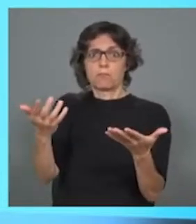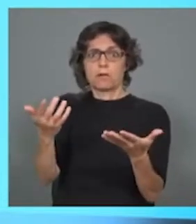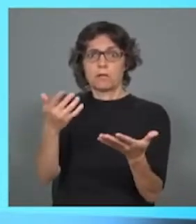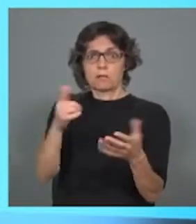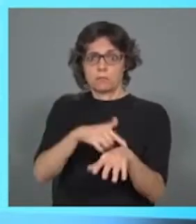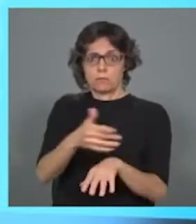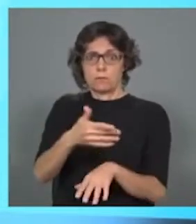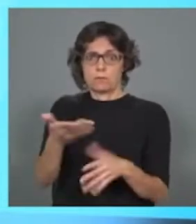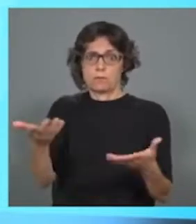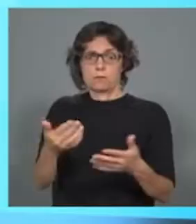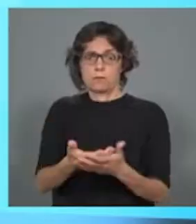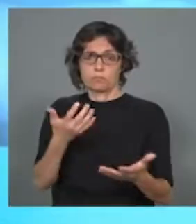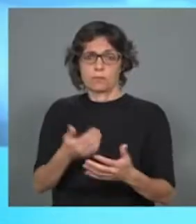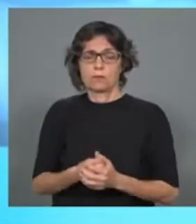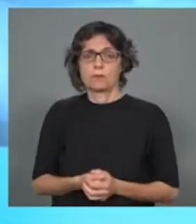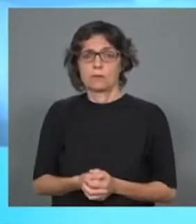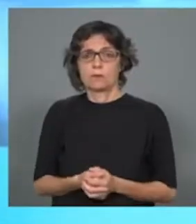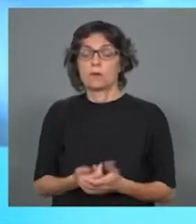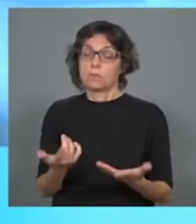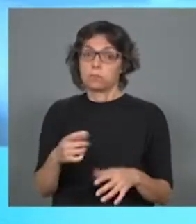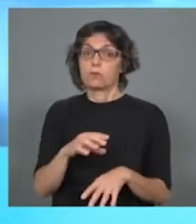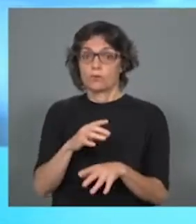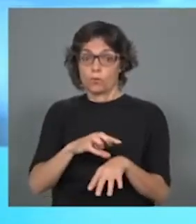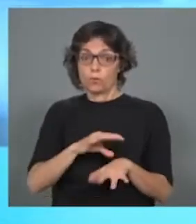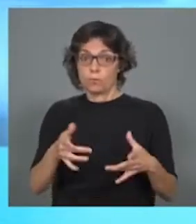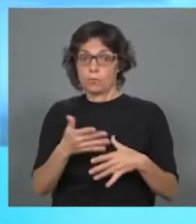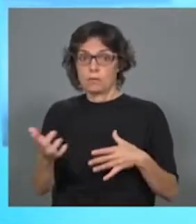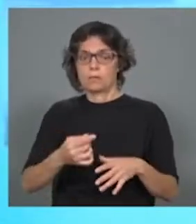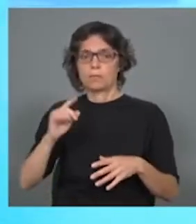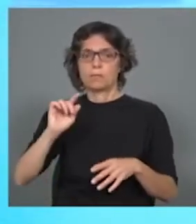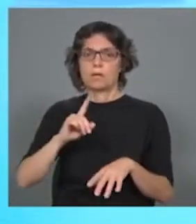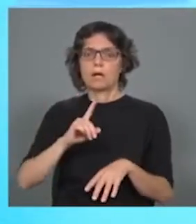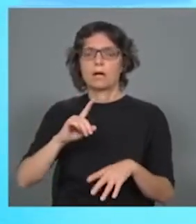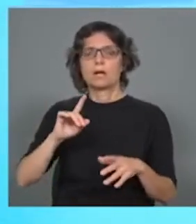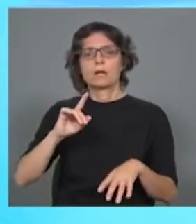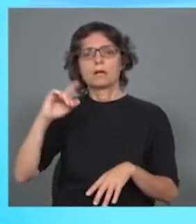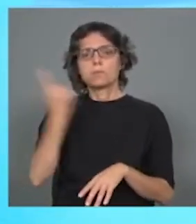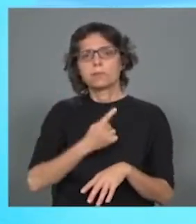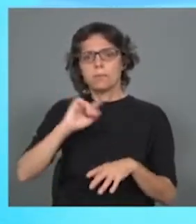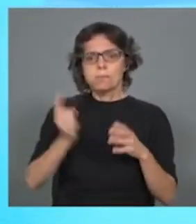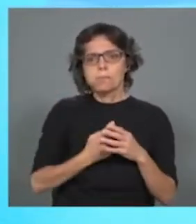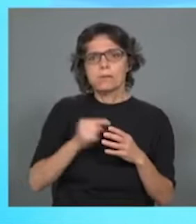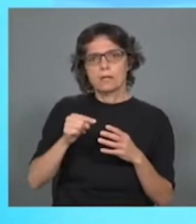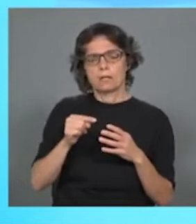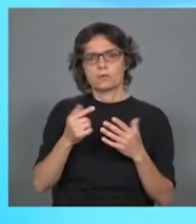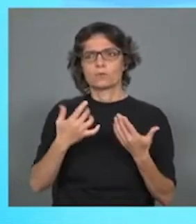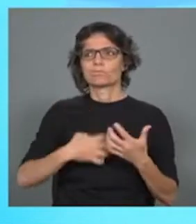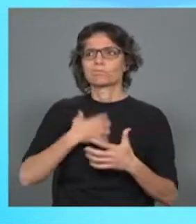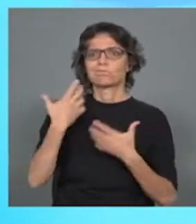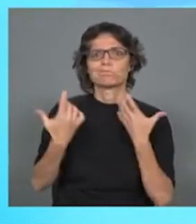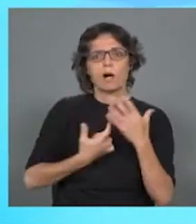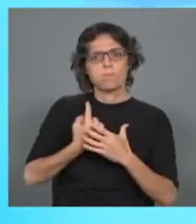momento da pandemia. Precisamente este período de confinamentos, de isolamento obrigatório, agravou esse estado da